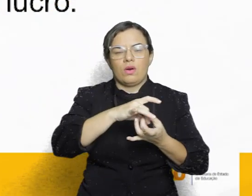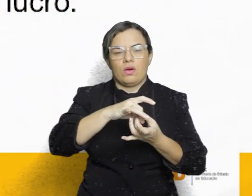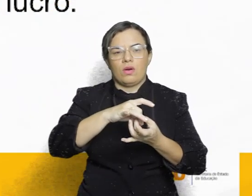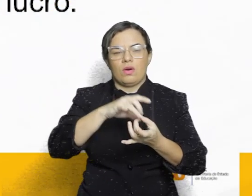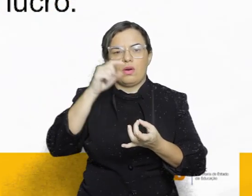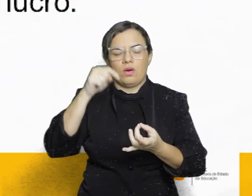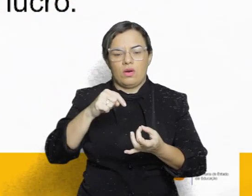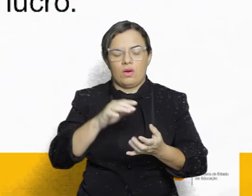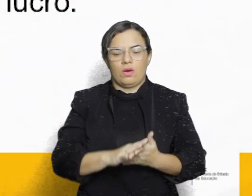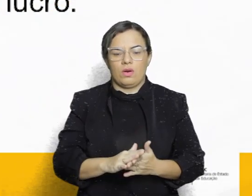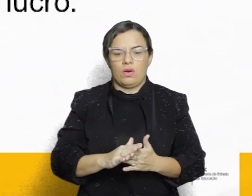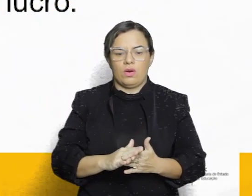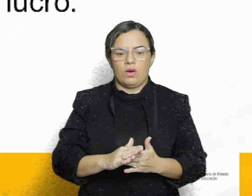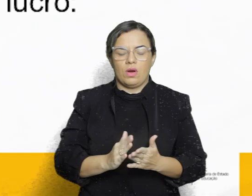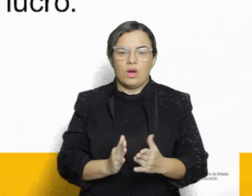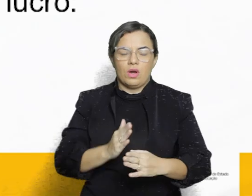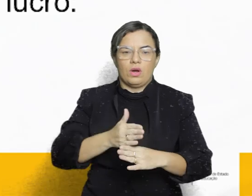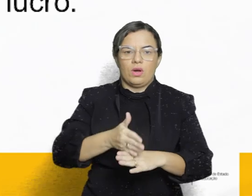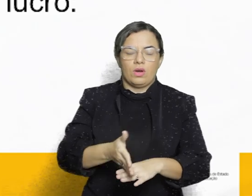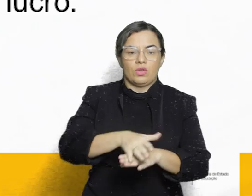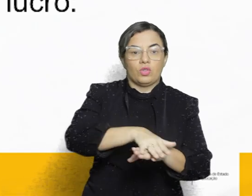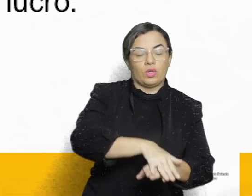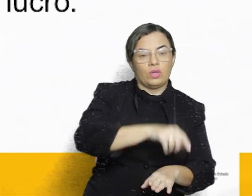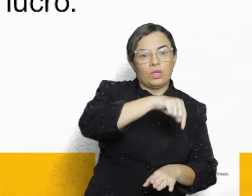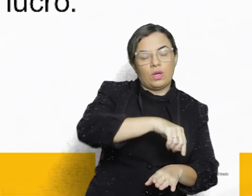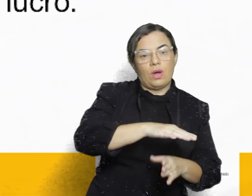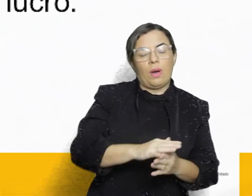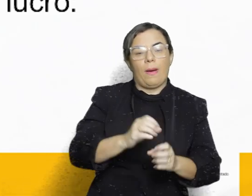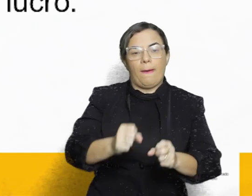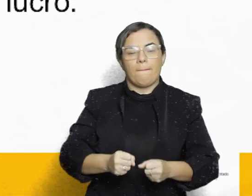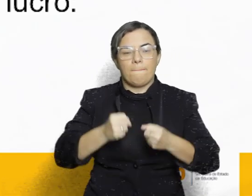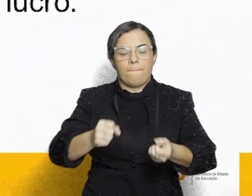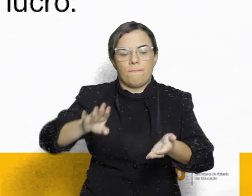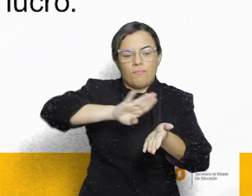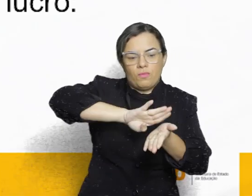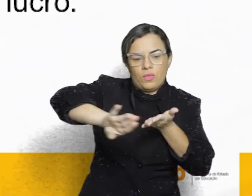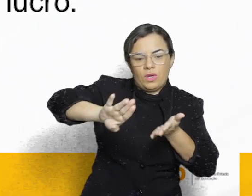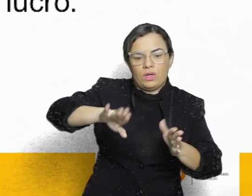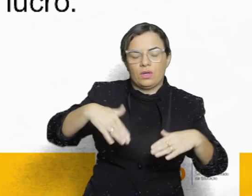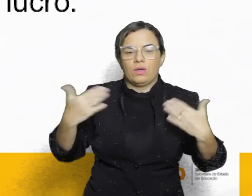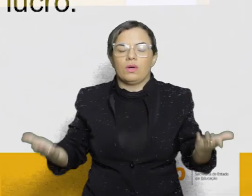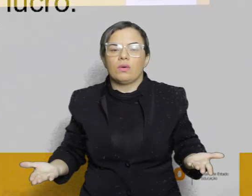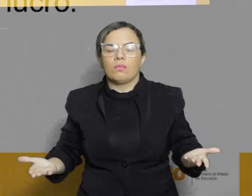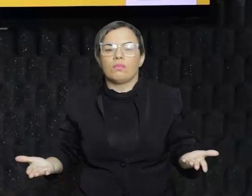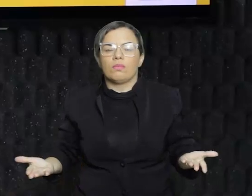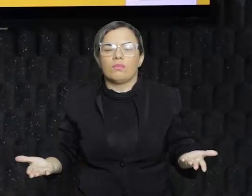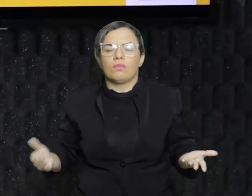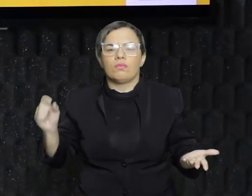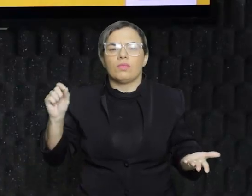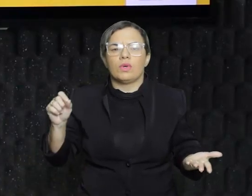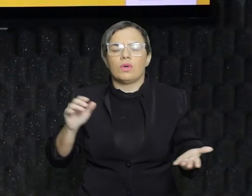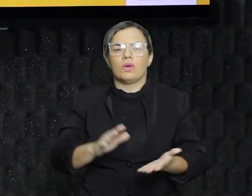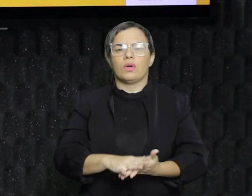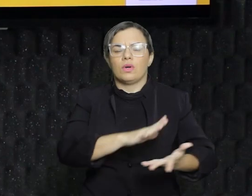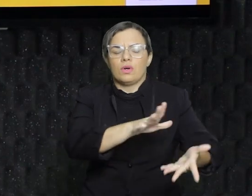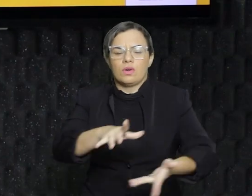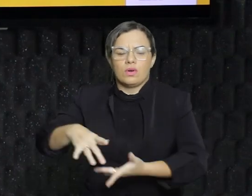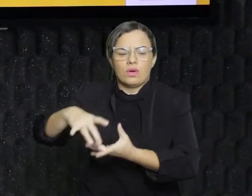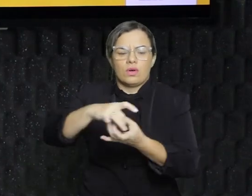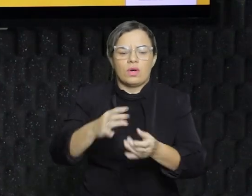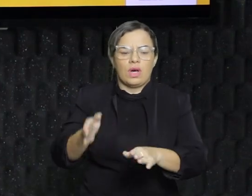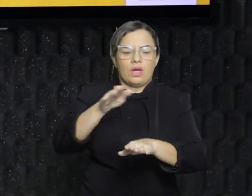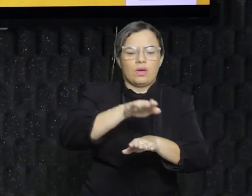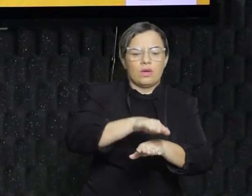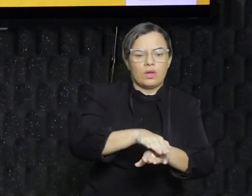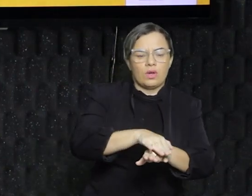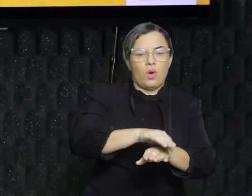tempo um processo que te inclui, mas também pode excluir. Marcos, o que leva a globalização a incluir ou a